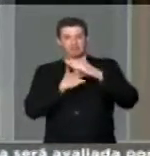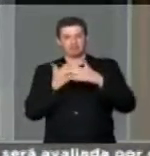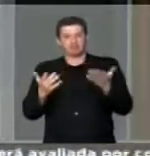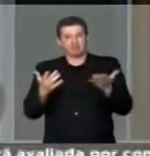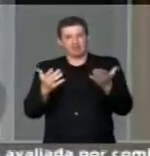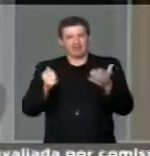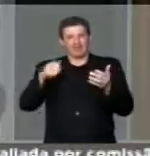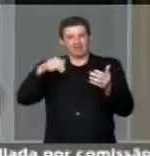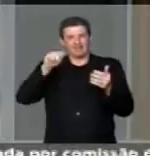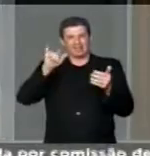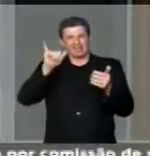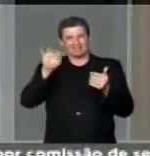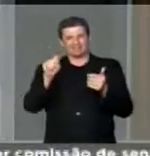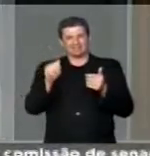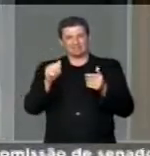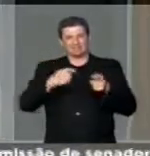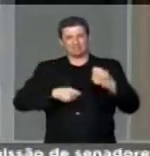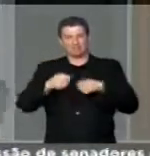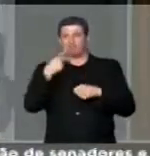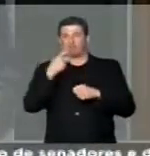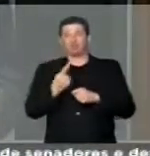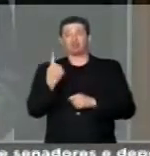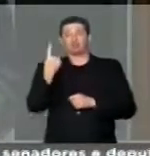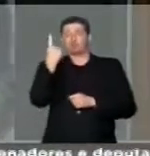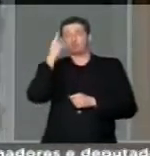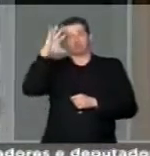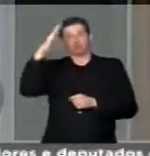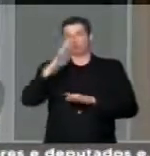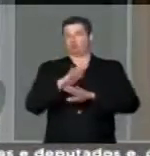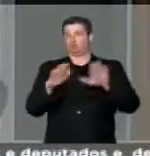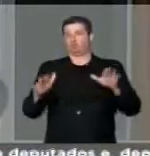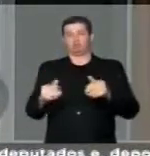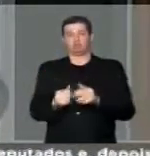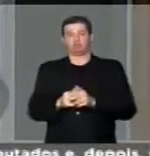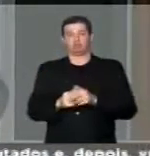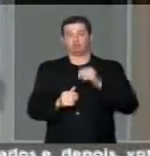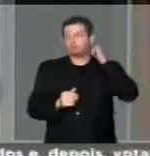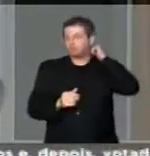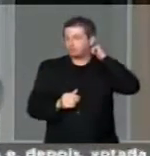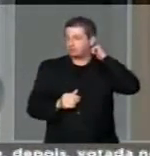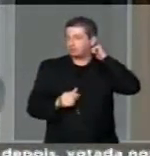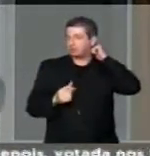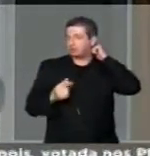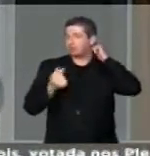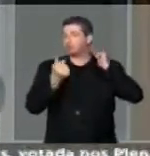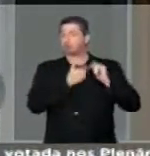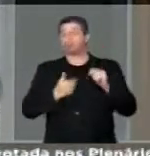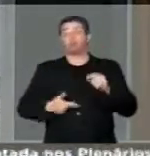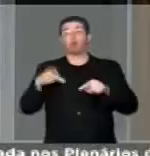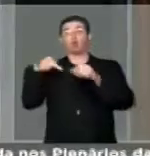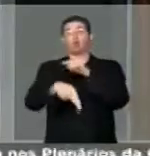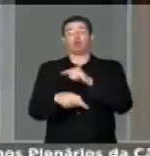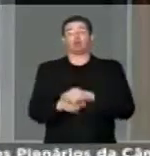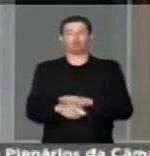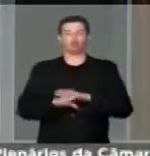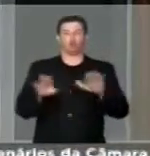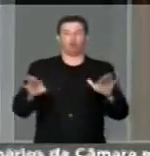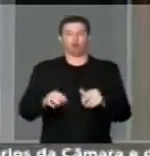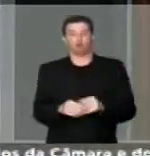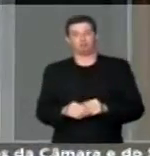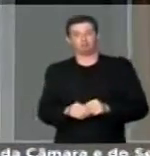de mercado vão pedir o seguinte: só tem uma solução, mais corte nos gastos públicos. Exatamente.